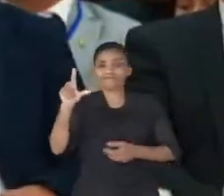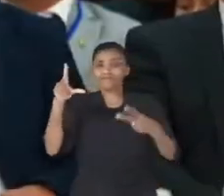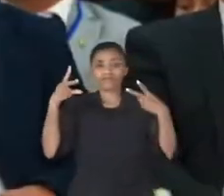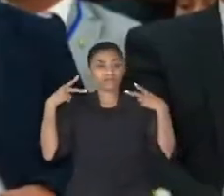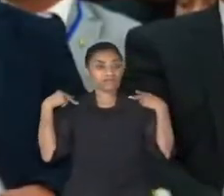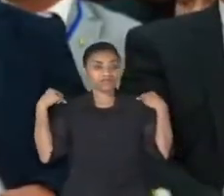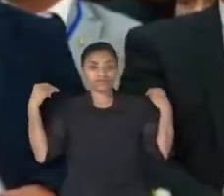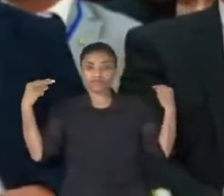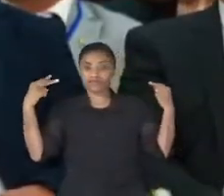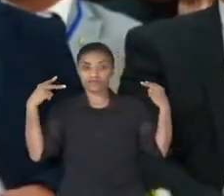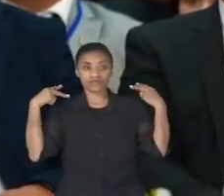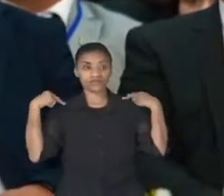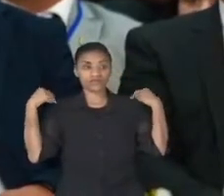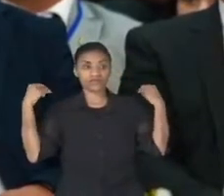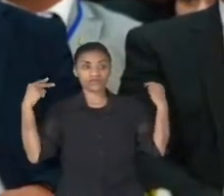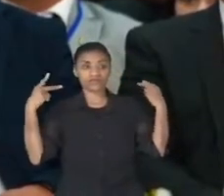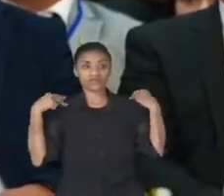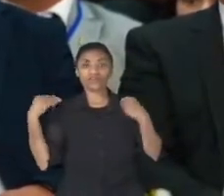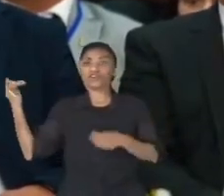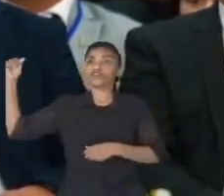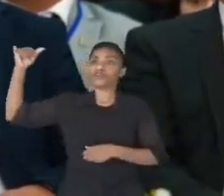pilotos voam pra